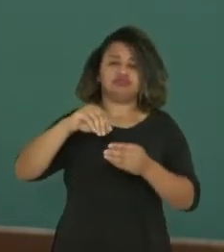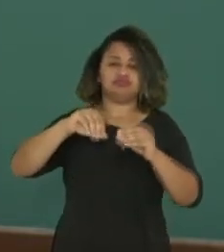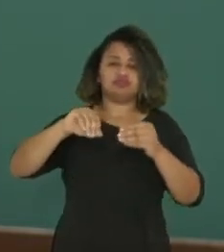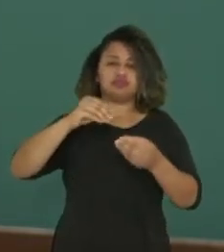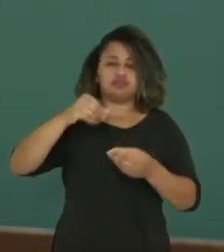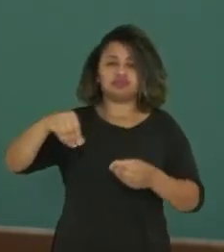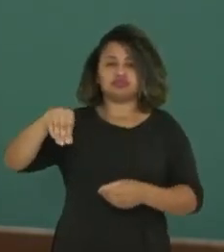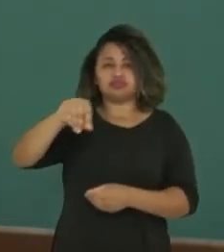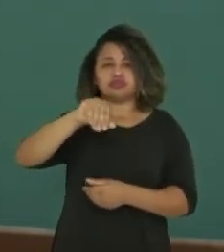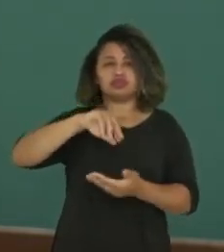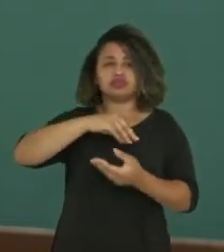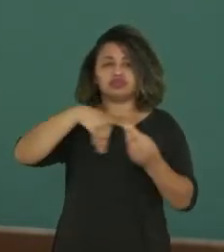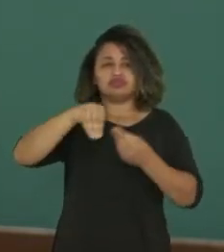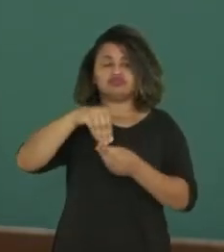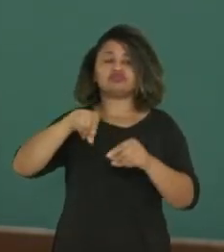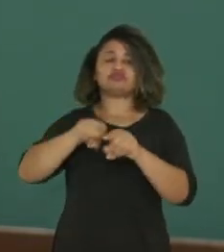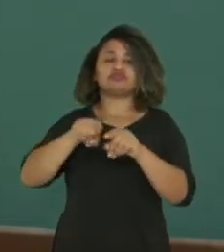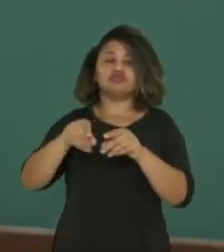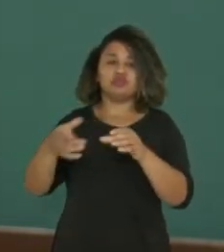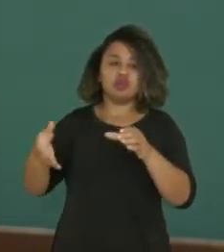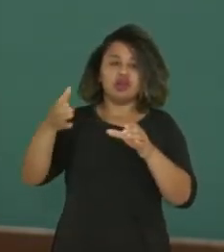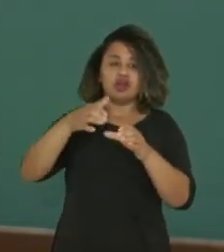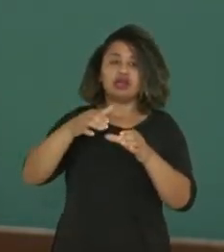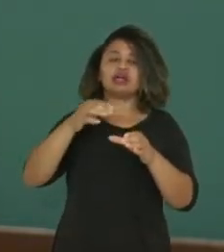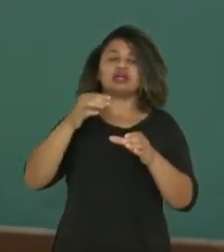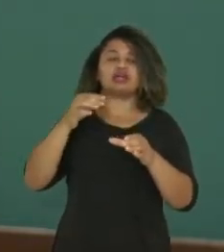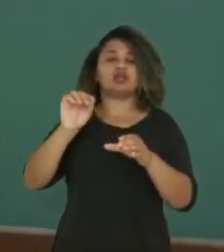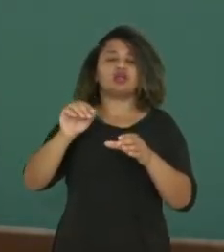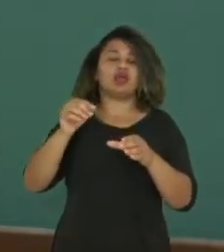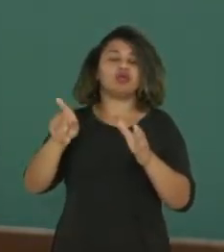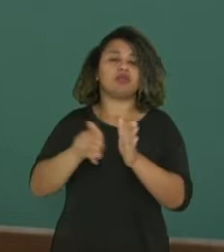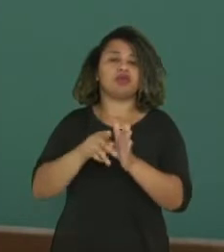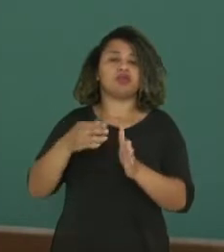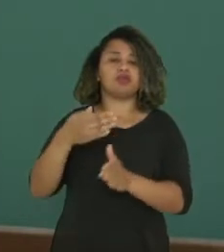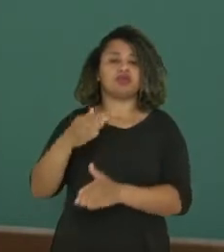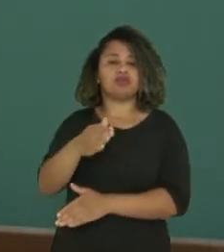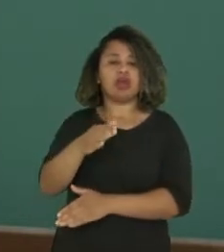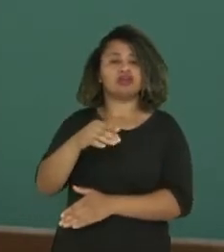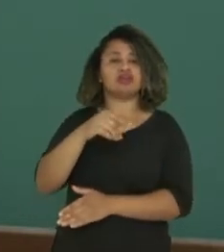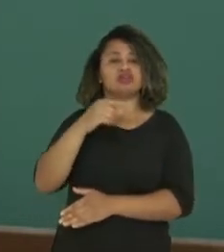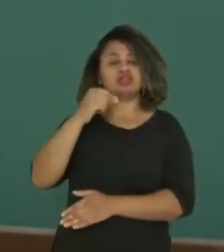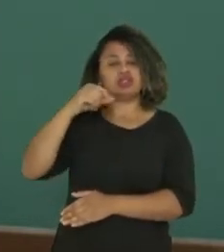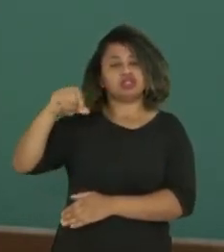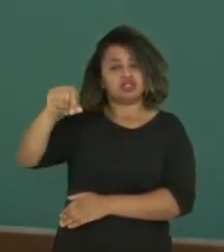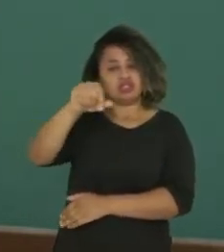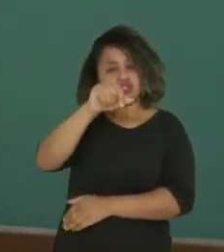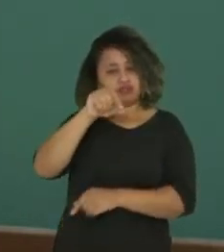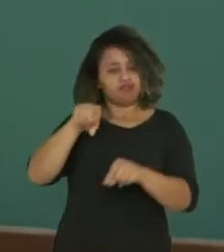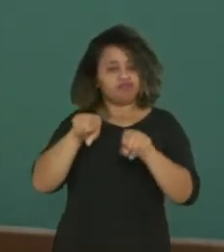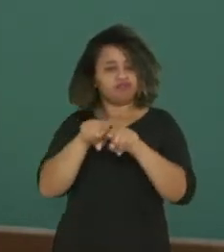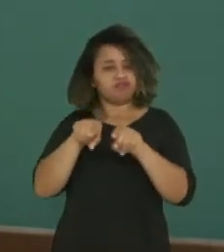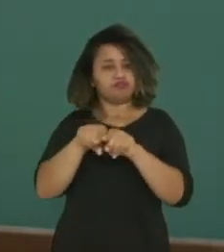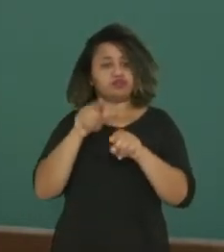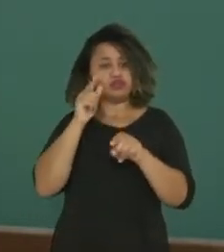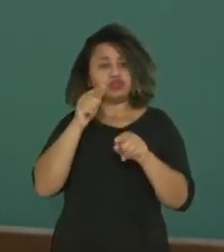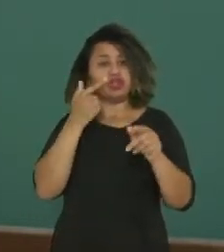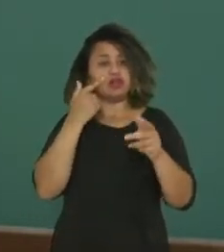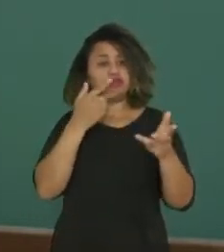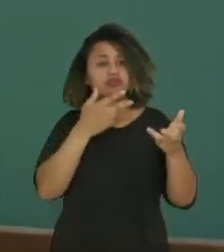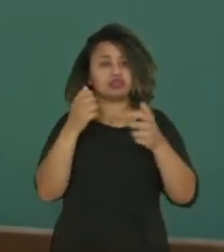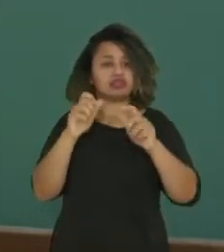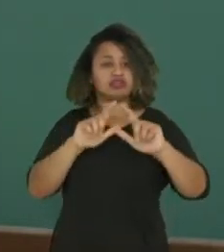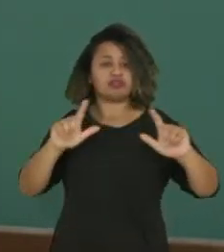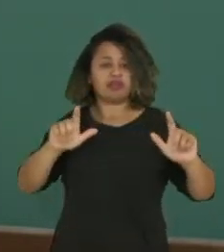e caldo de pescado e sal, tá? Então vocês conseguem observar nesse GIF aqui,